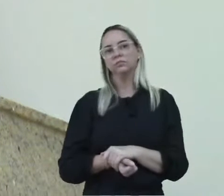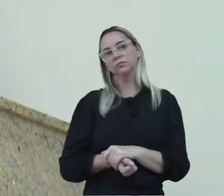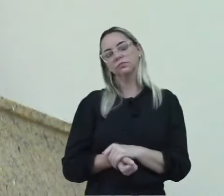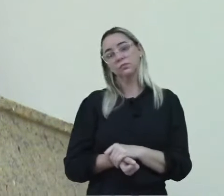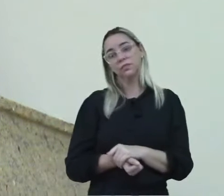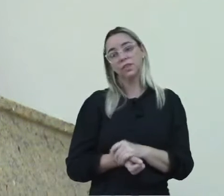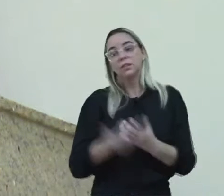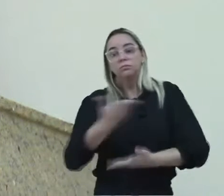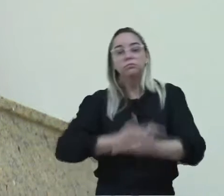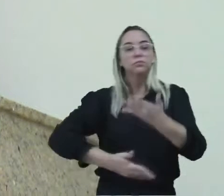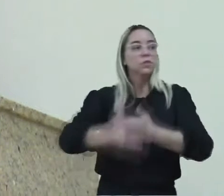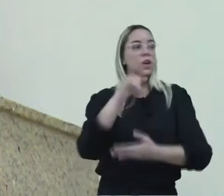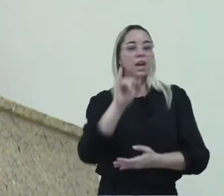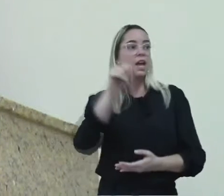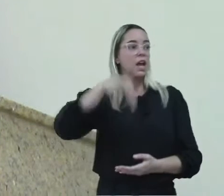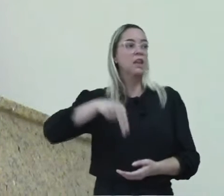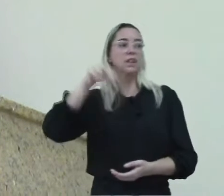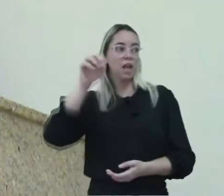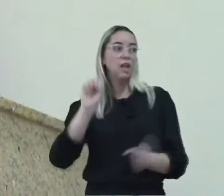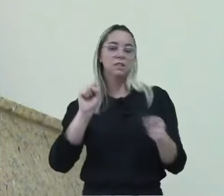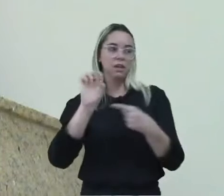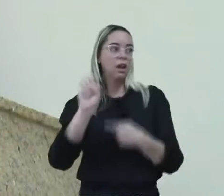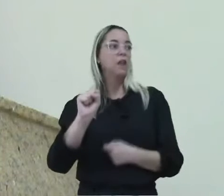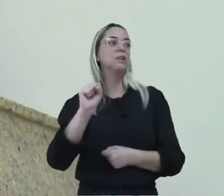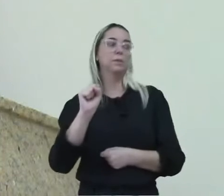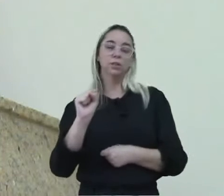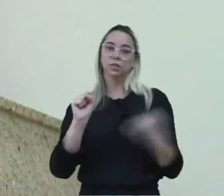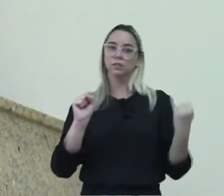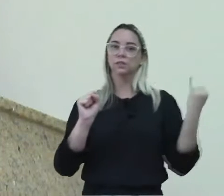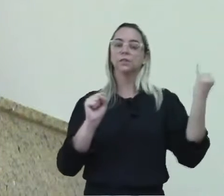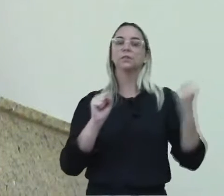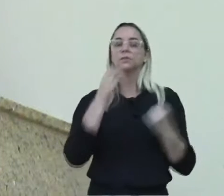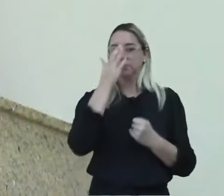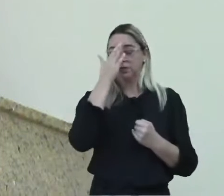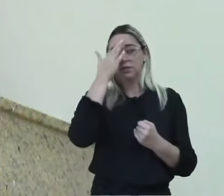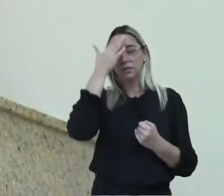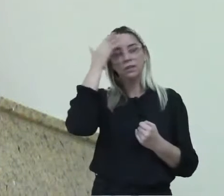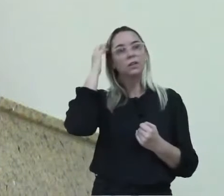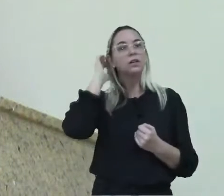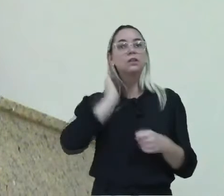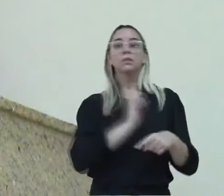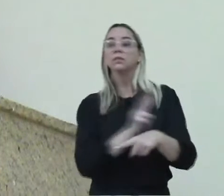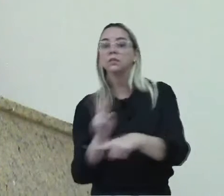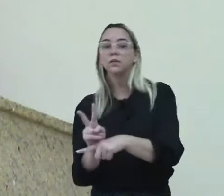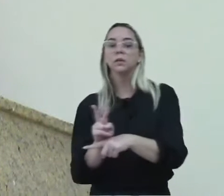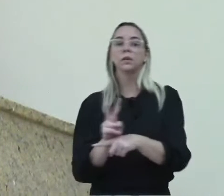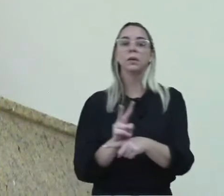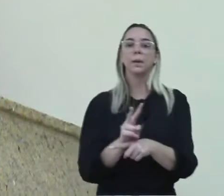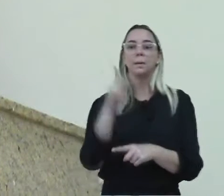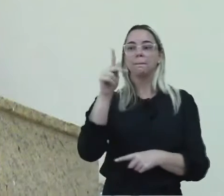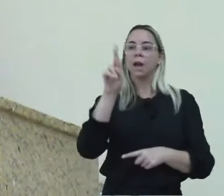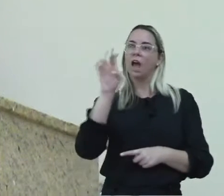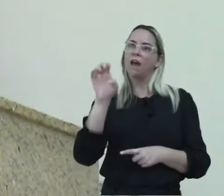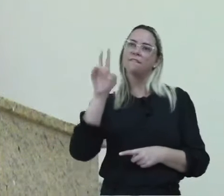dos atendimentos do INSS, assim como também, né, em defesa da Previdência Social.